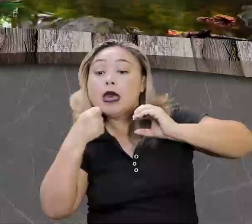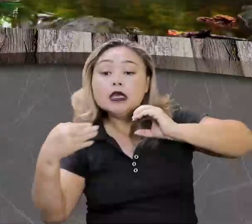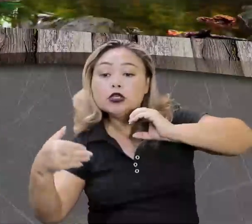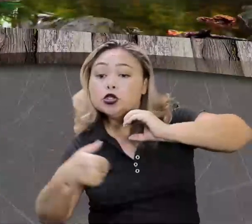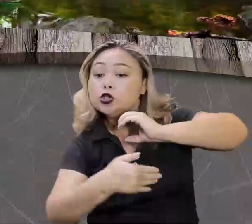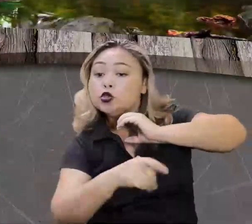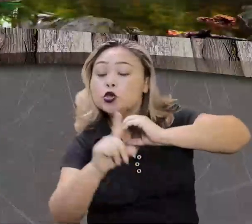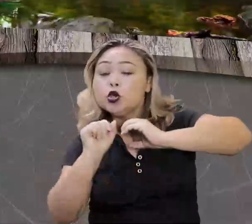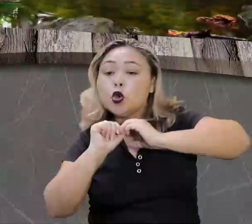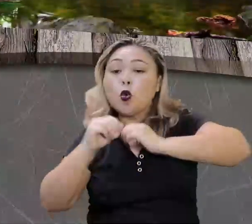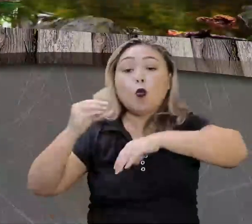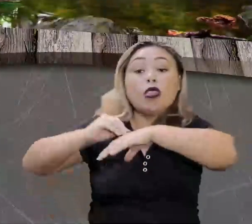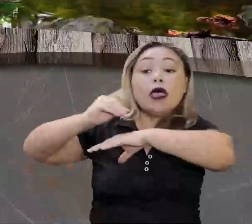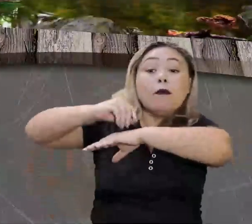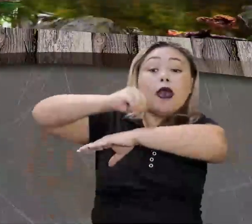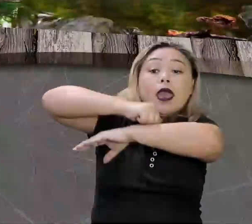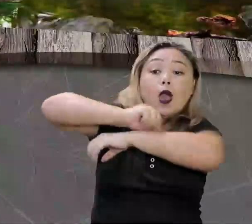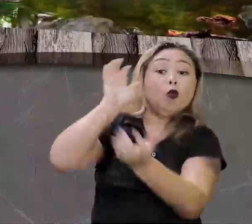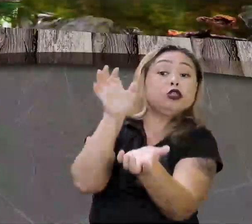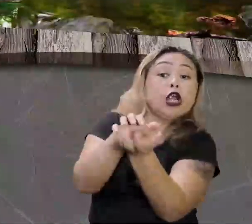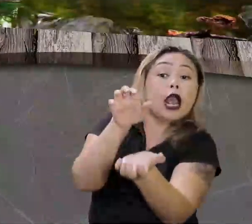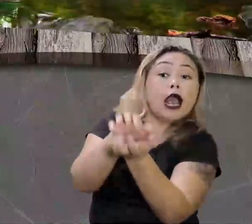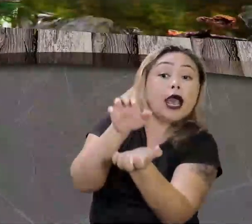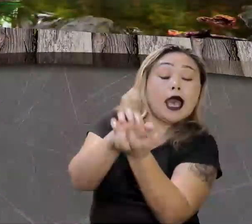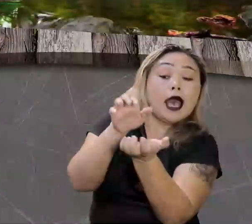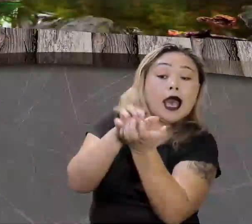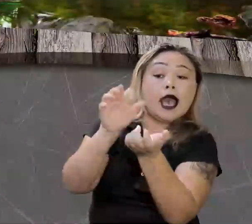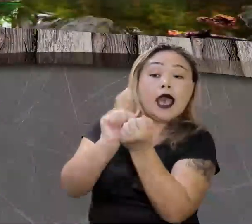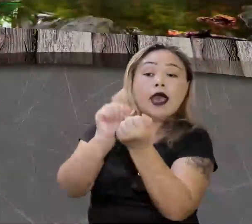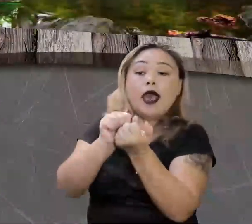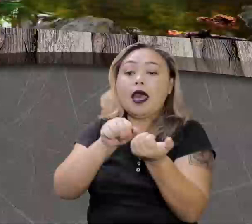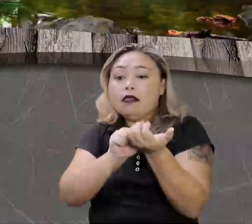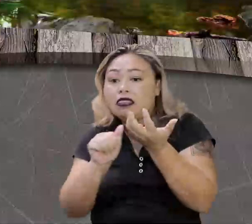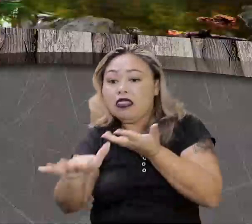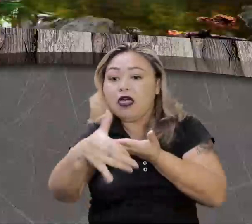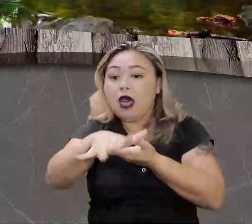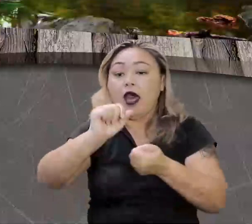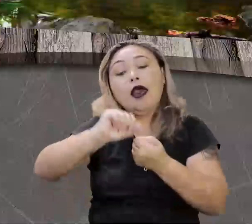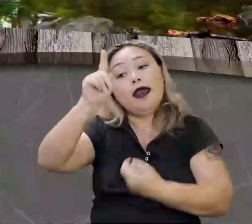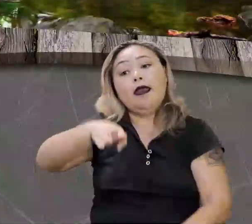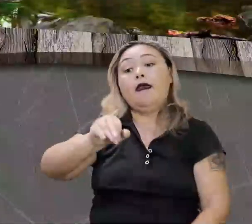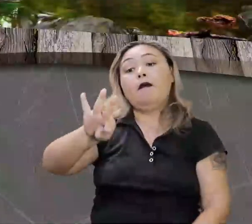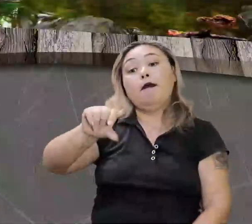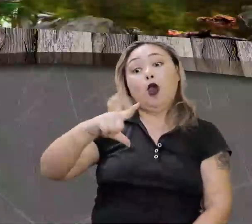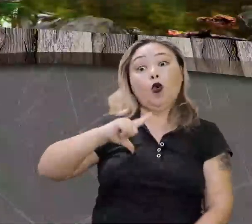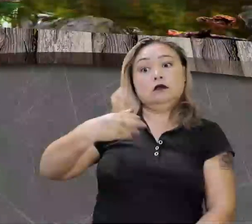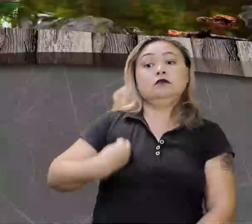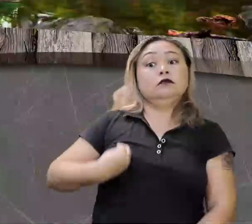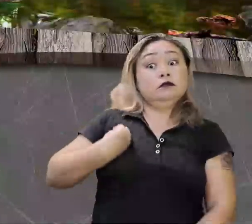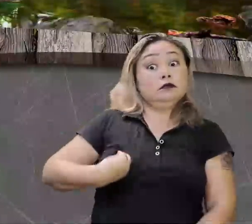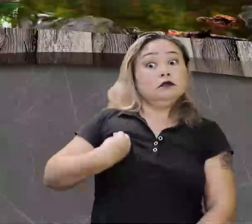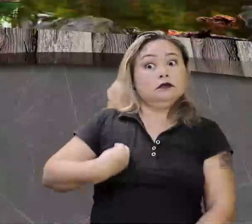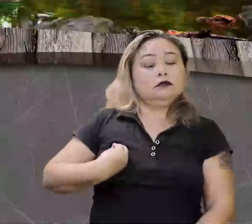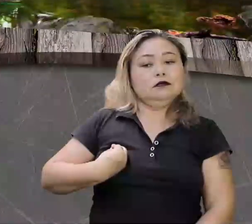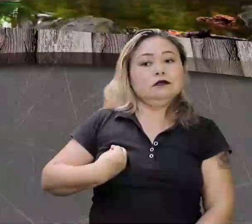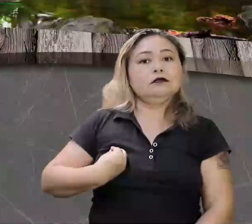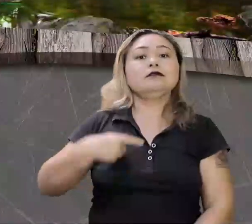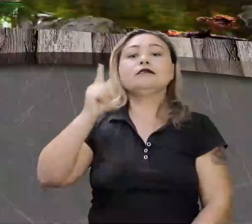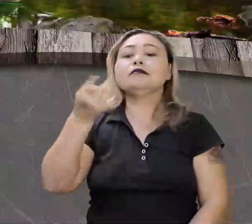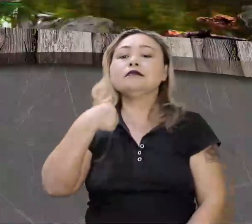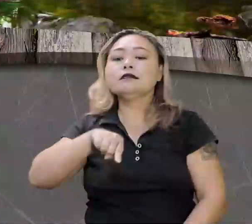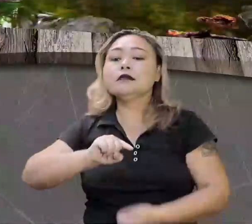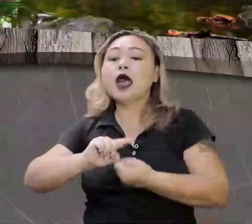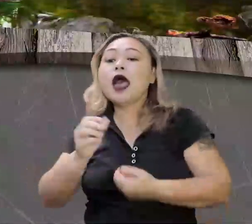peixinho, um sapinho, um jacaré, a raia, biótico. Perfeito? E nos